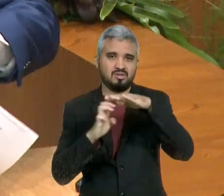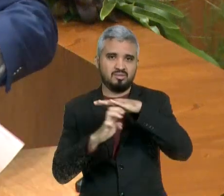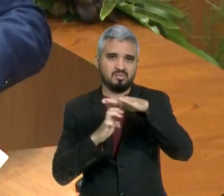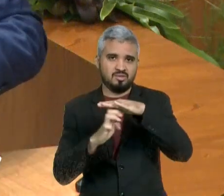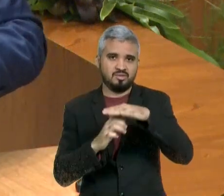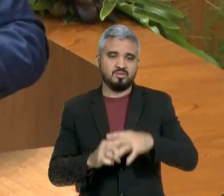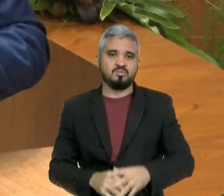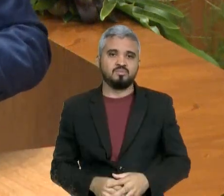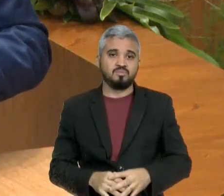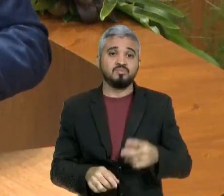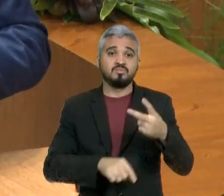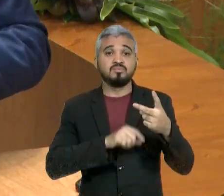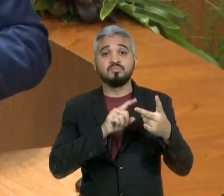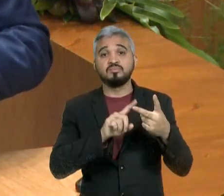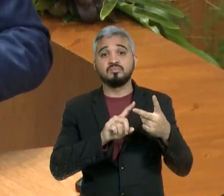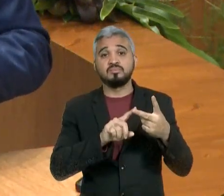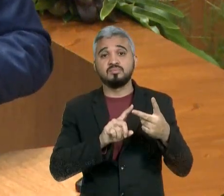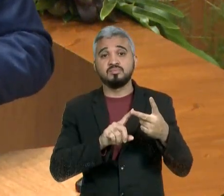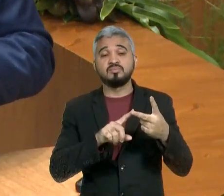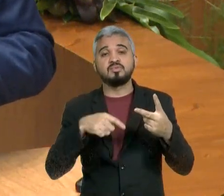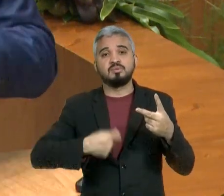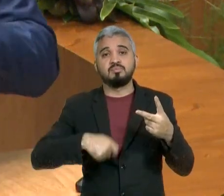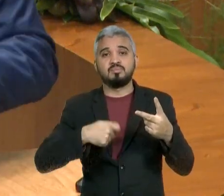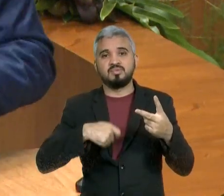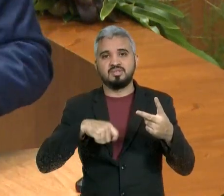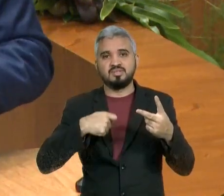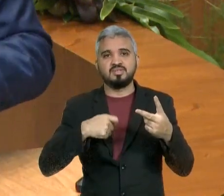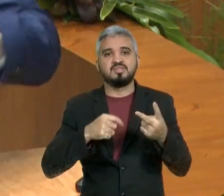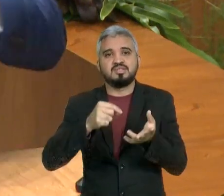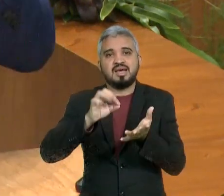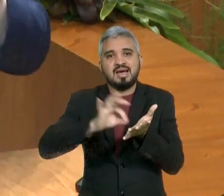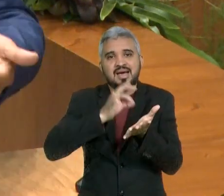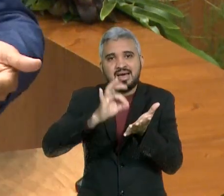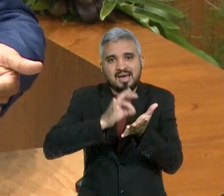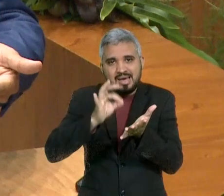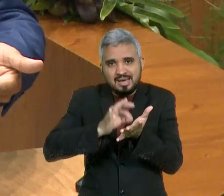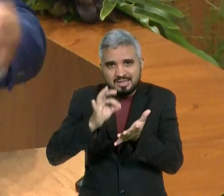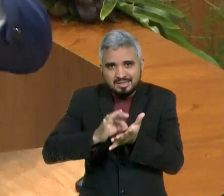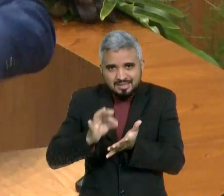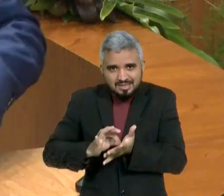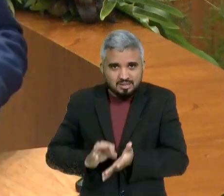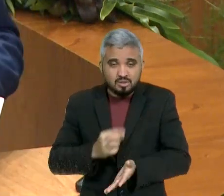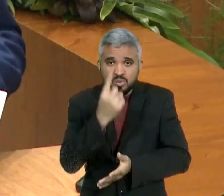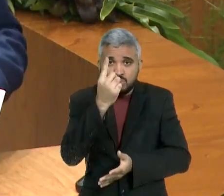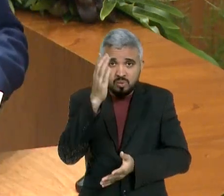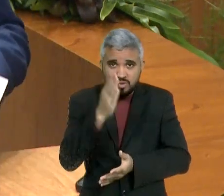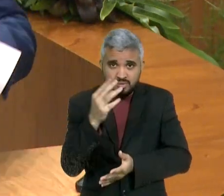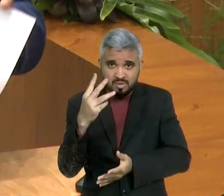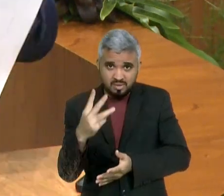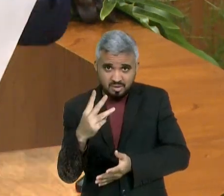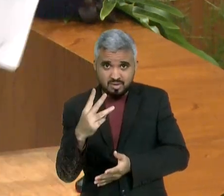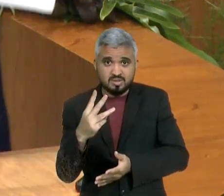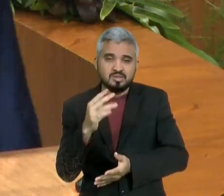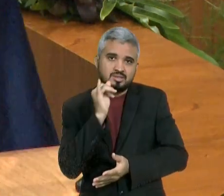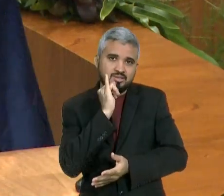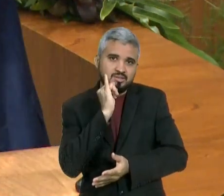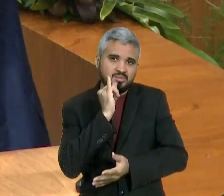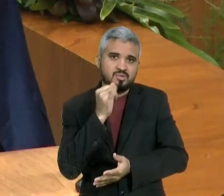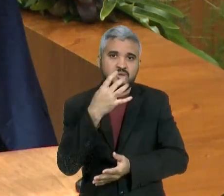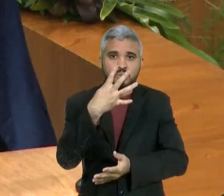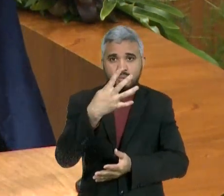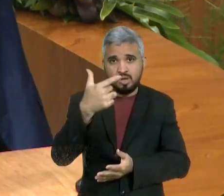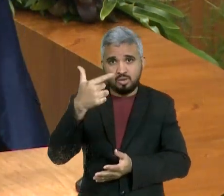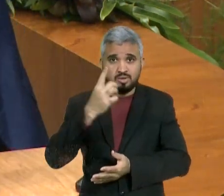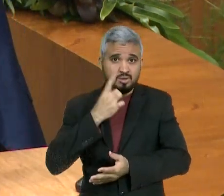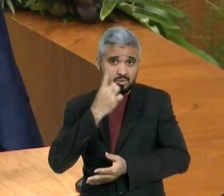Segundo, precisamos de um terço das assinaturas da Assembleia Legislativa. Somos 42 deputados, precisamos de 14 assinaturas.